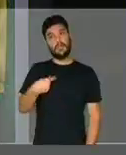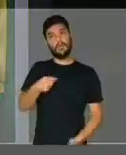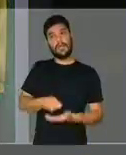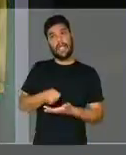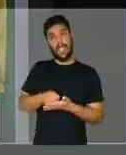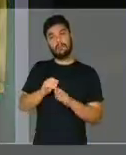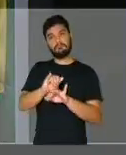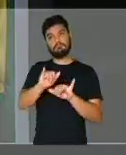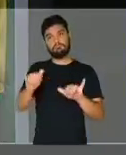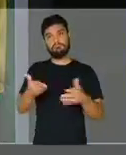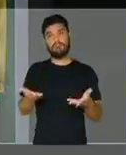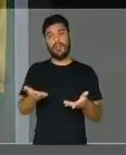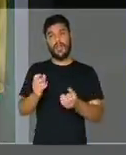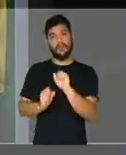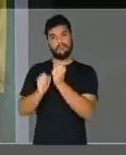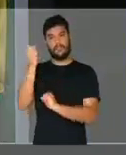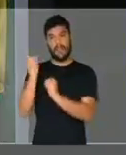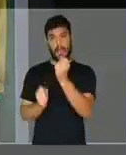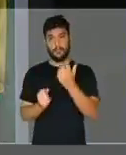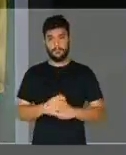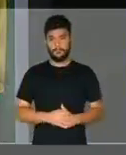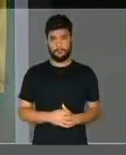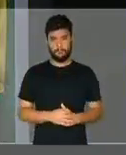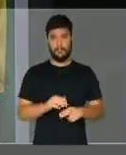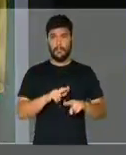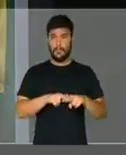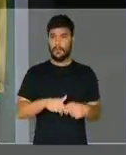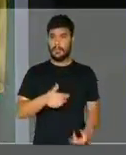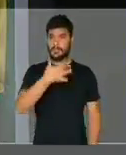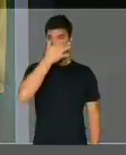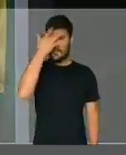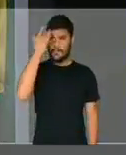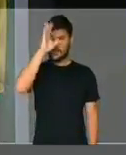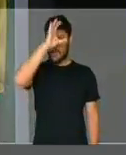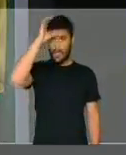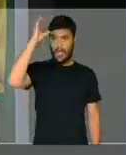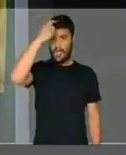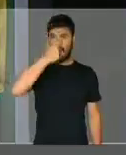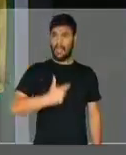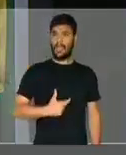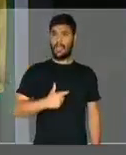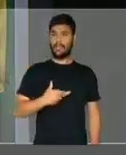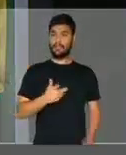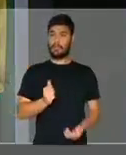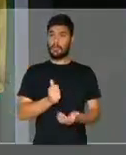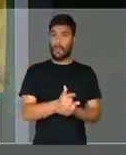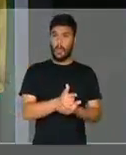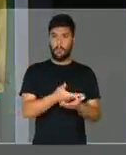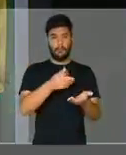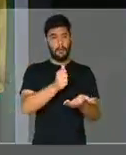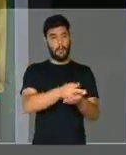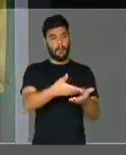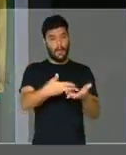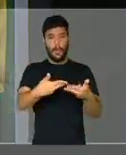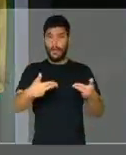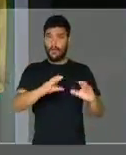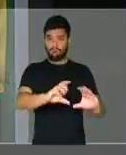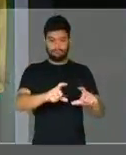informação, deve-se assegurar que o consumidor seja munido com todas as informações